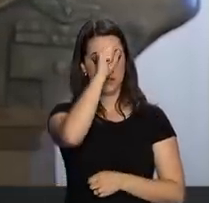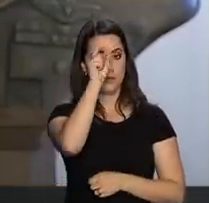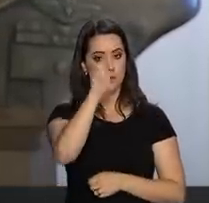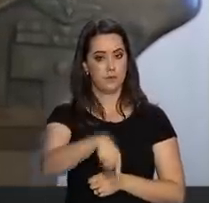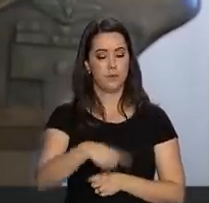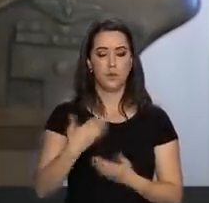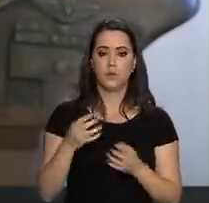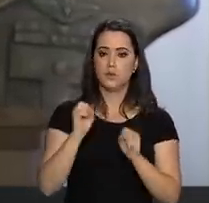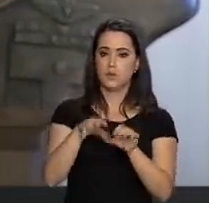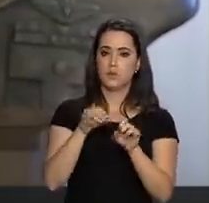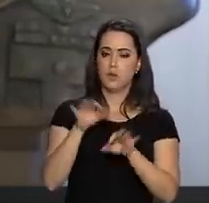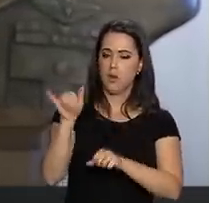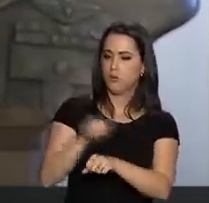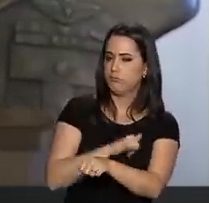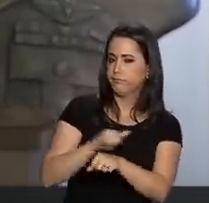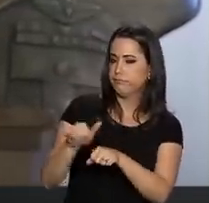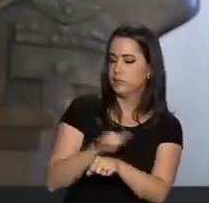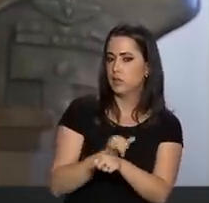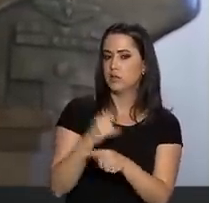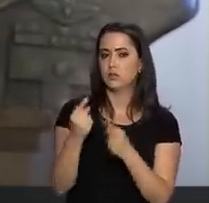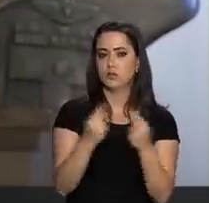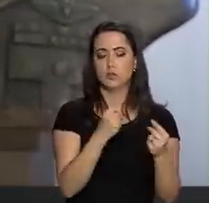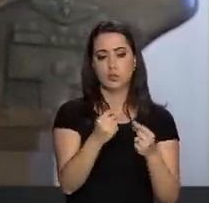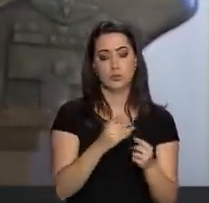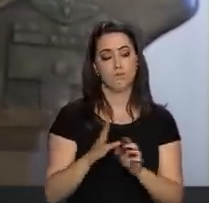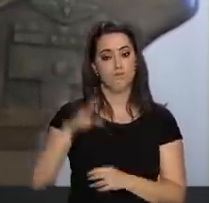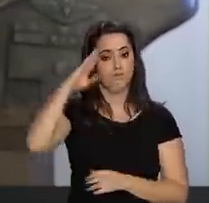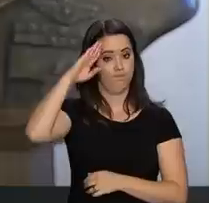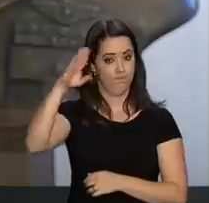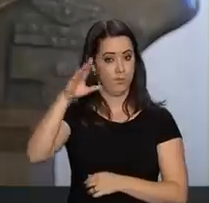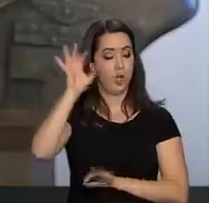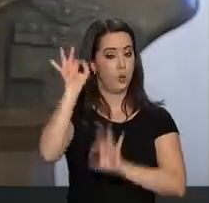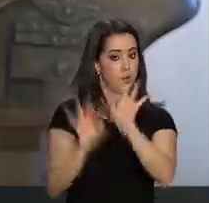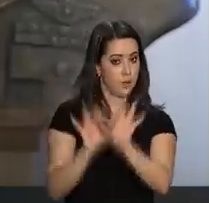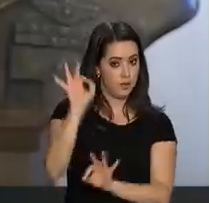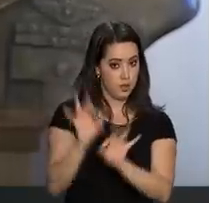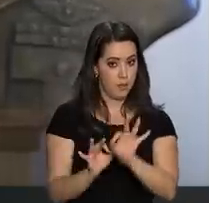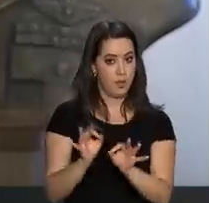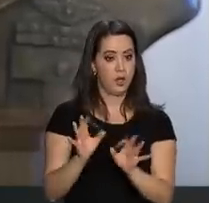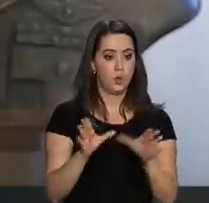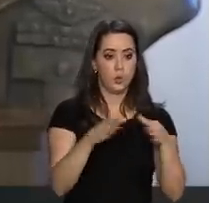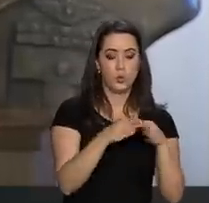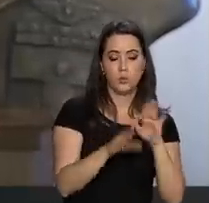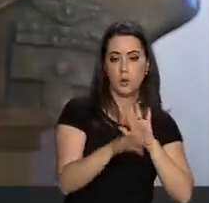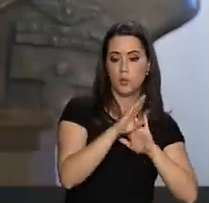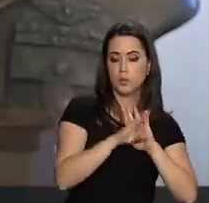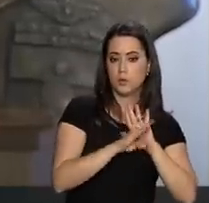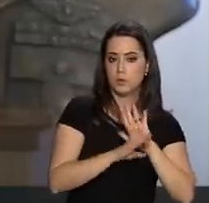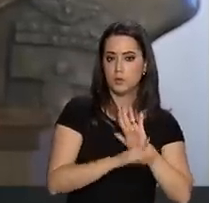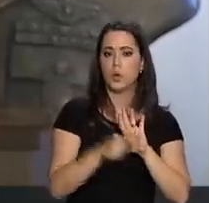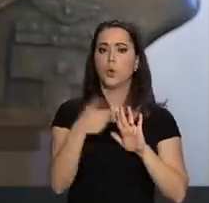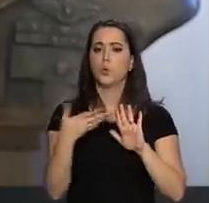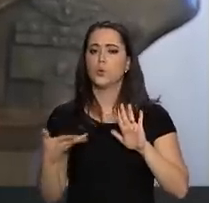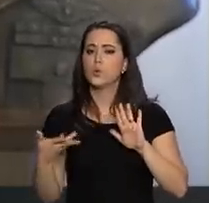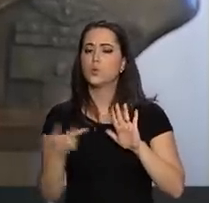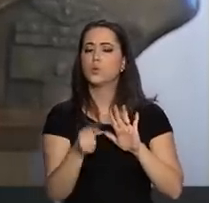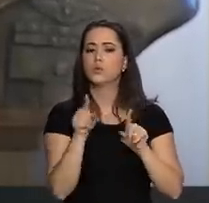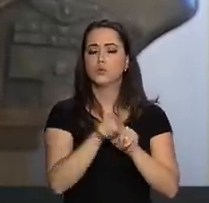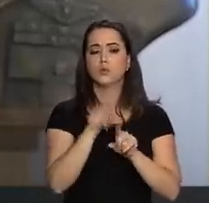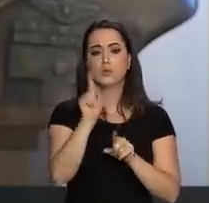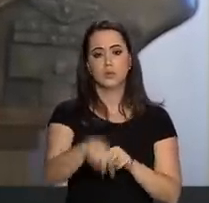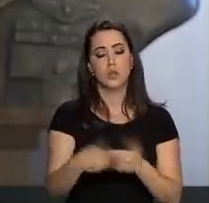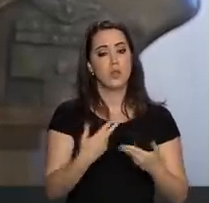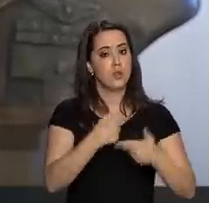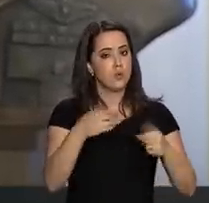na doutrina estratégica operacional militar, nos planejamentos, nos projetos, nos equipamentos